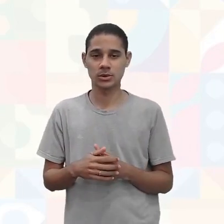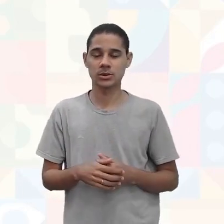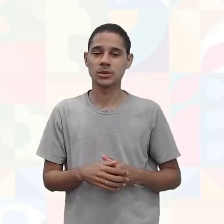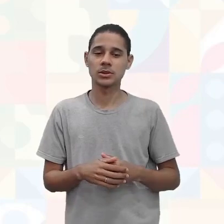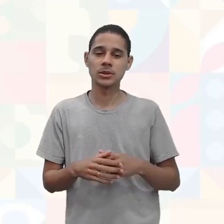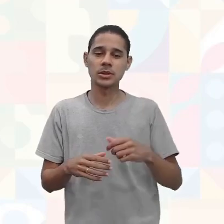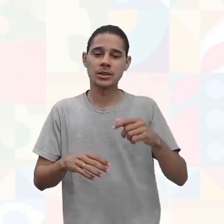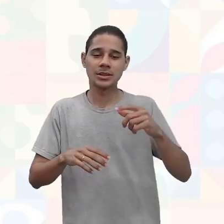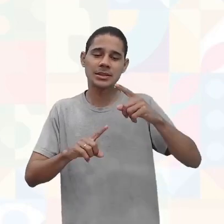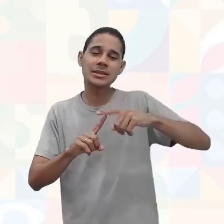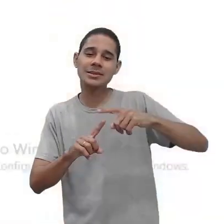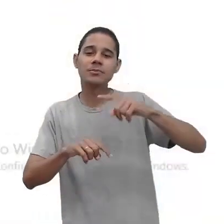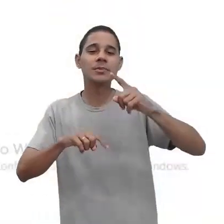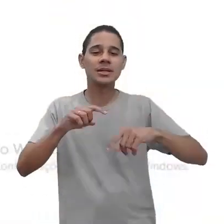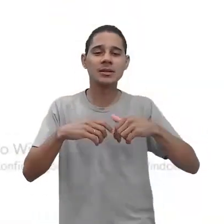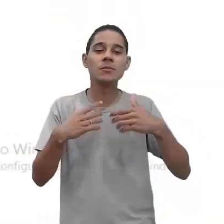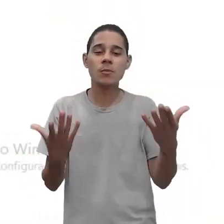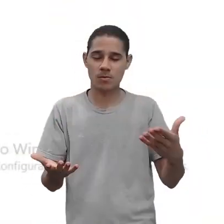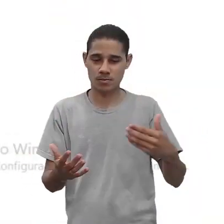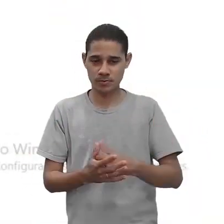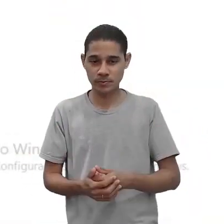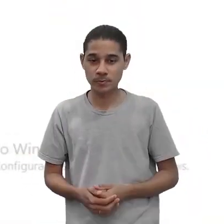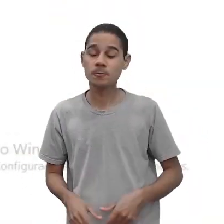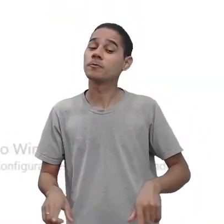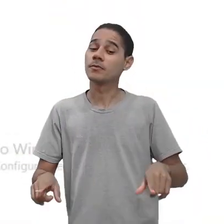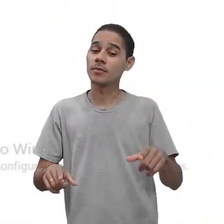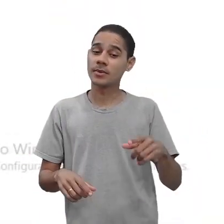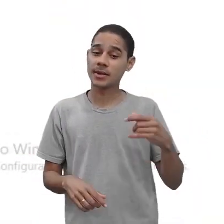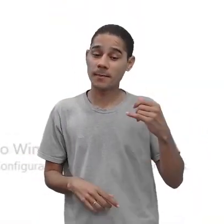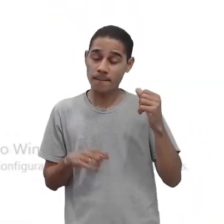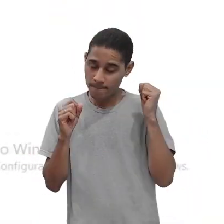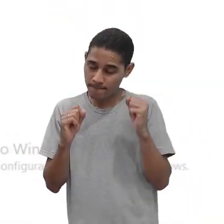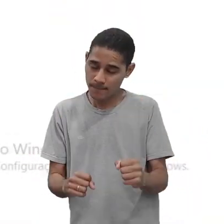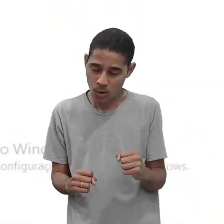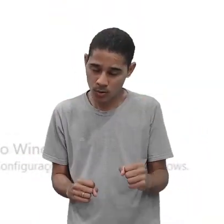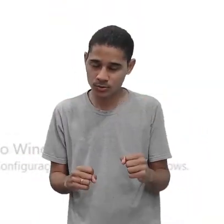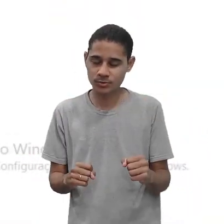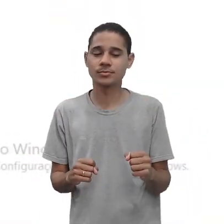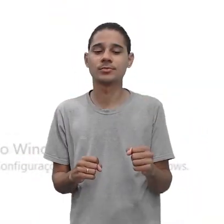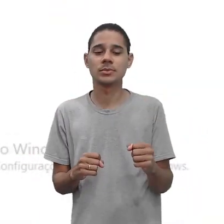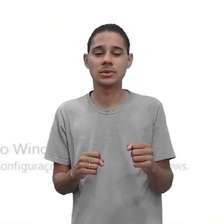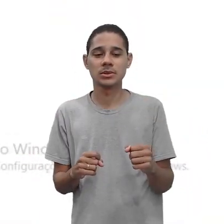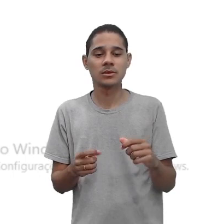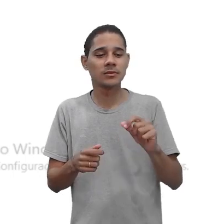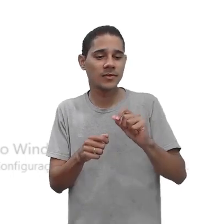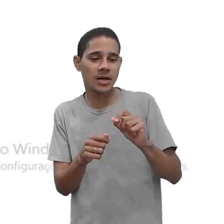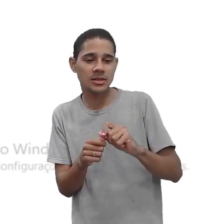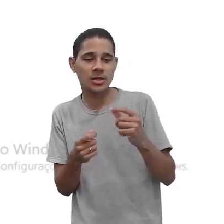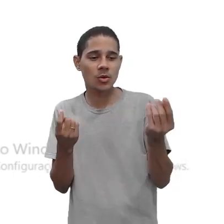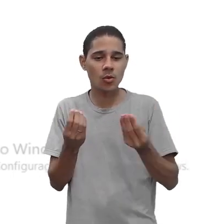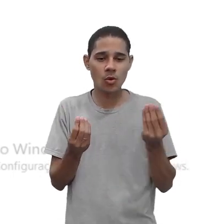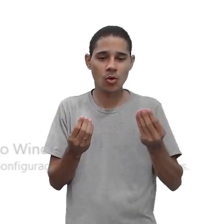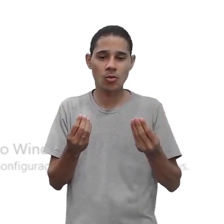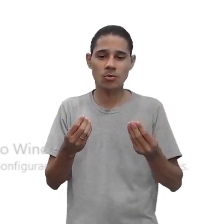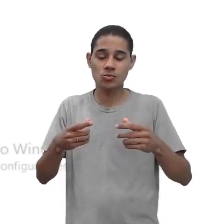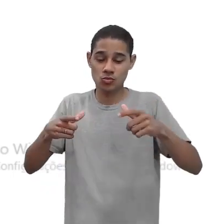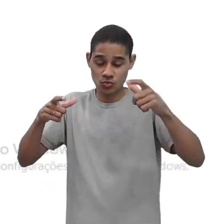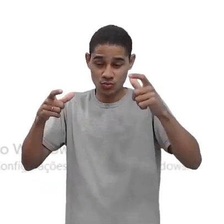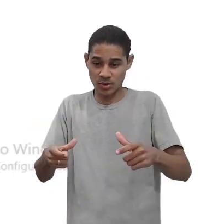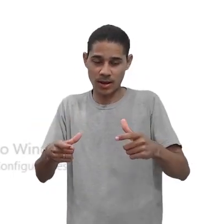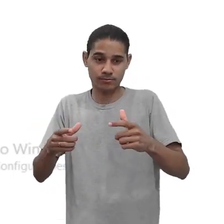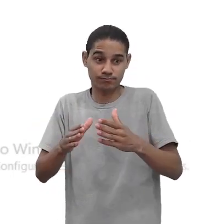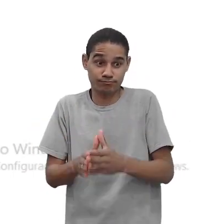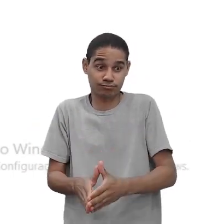vai ser instalado. Então, a gente tanto pode estar fazendo, né, essa paginação para ambientes amplos, como